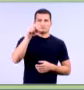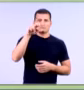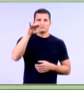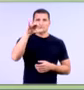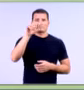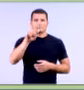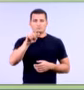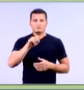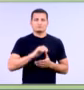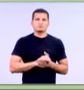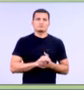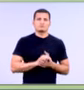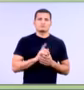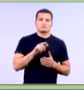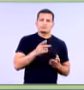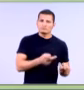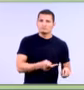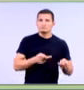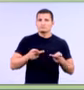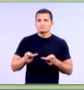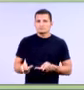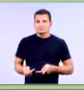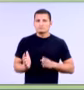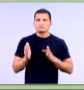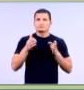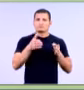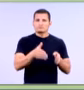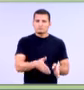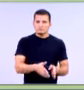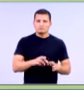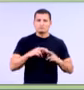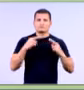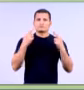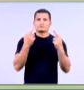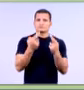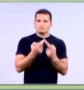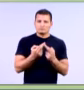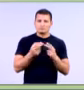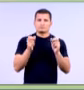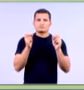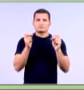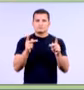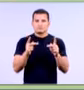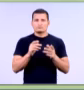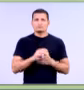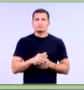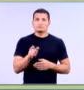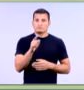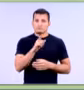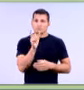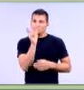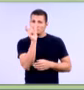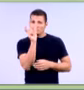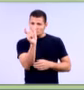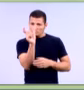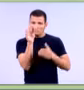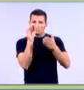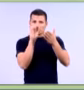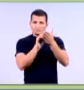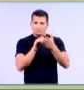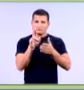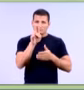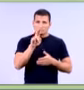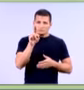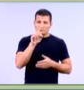será convidada a participar de tal reunião, ok? Quando você vai empregar o verbo,